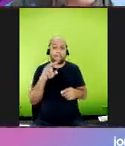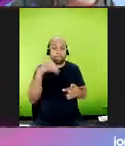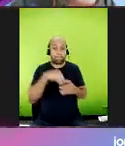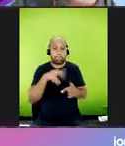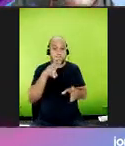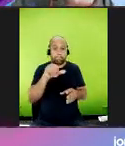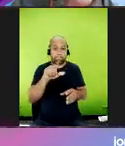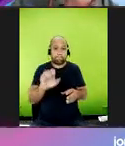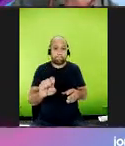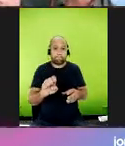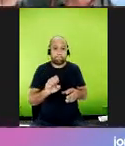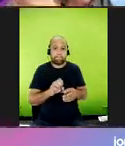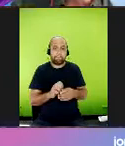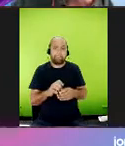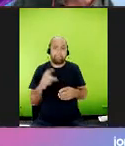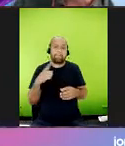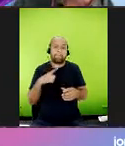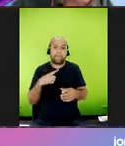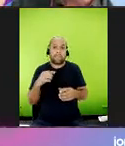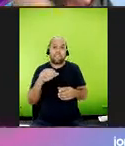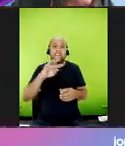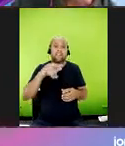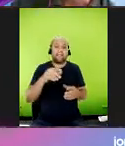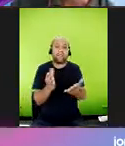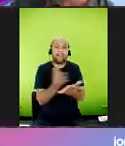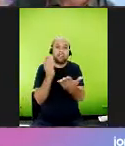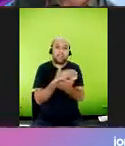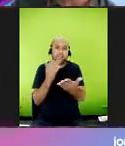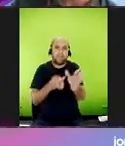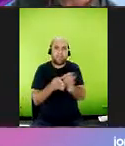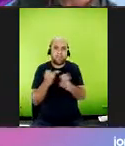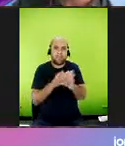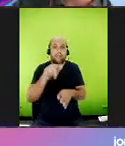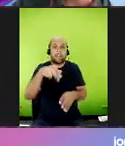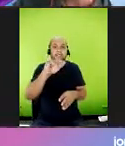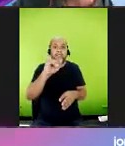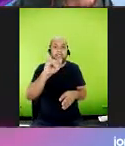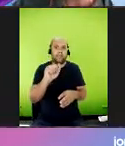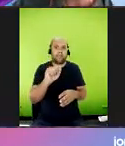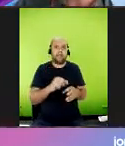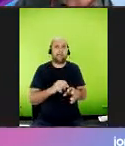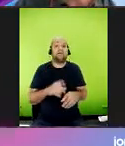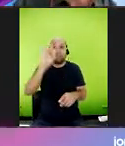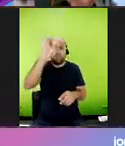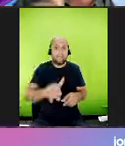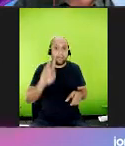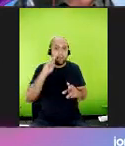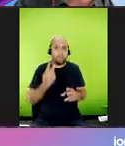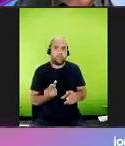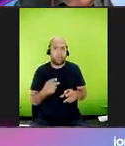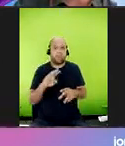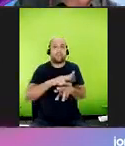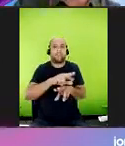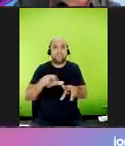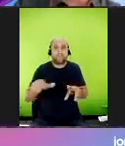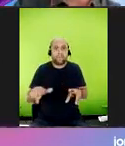nós temos nosso guia nós temos o que direitos humanos o dia diversidade que orienta né que navalha não é permitido nós